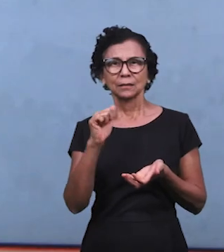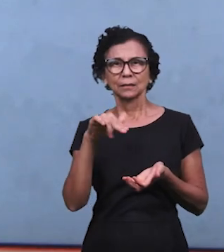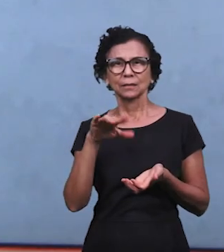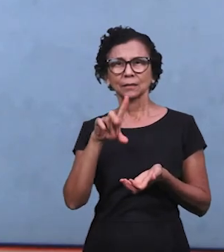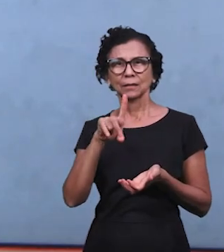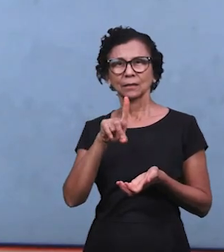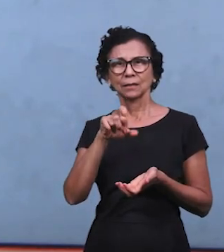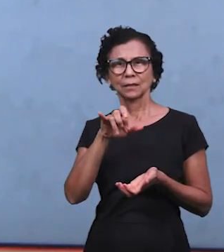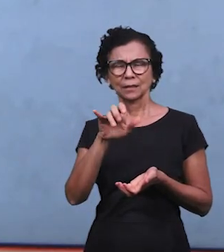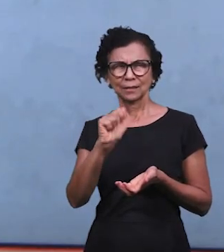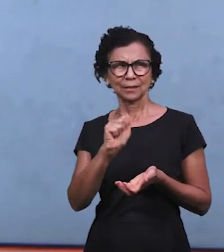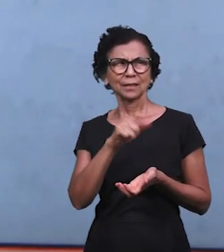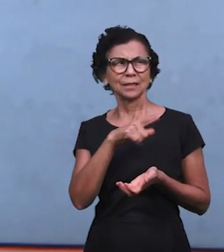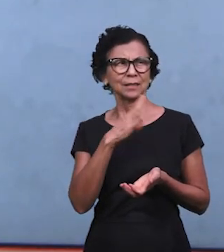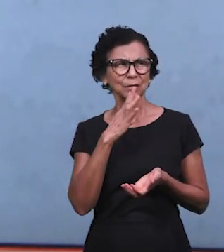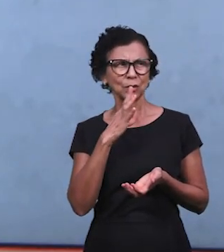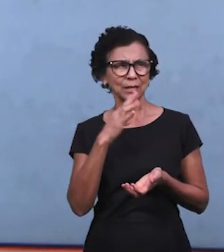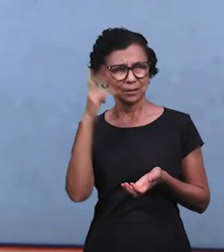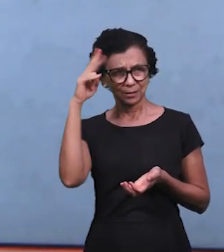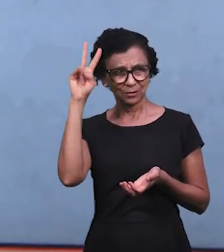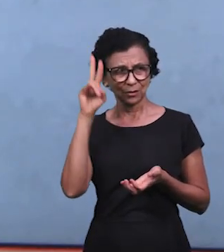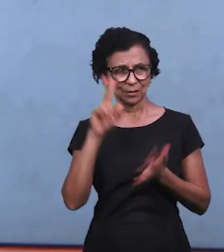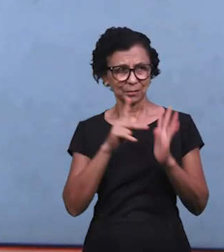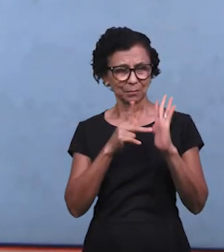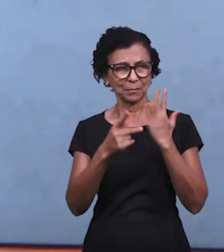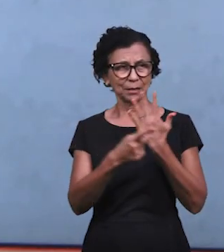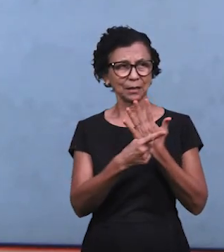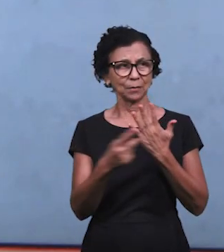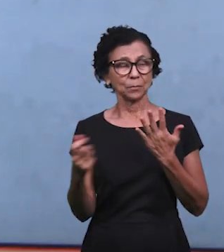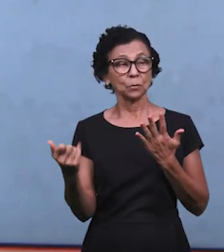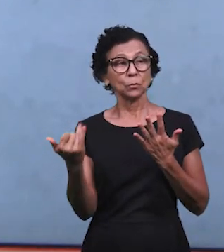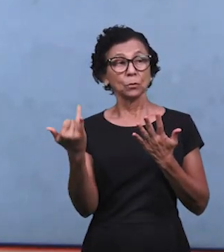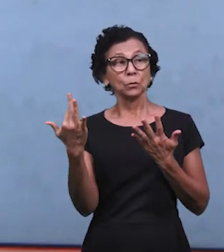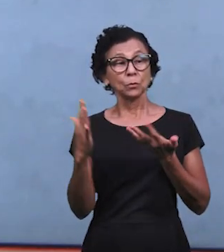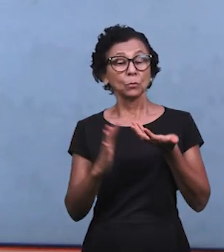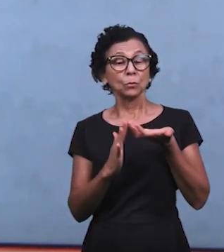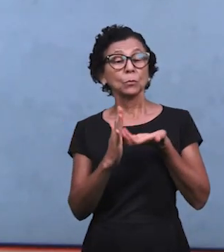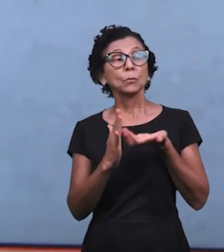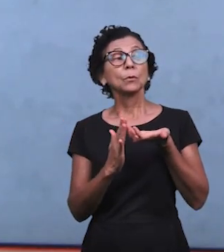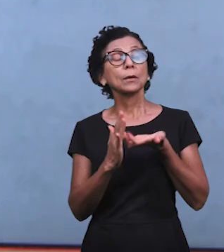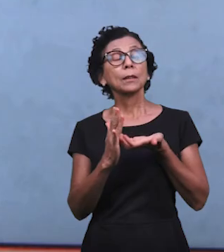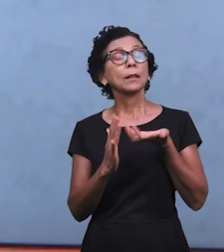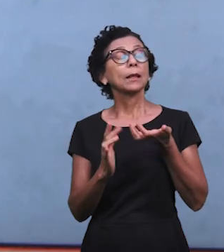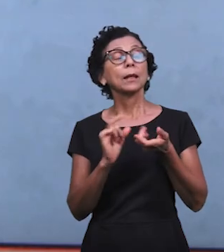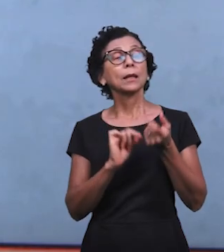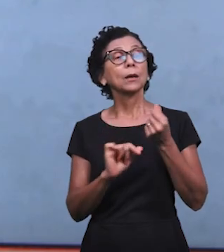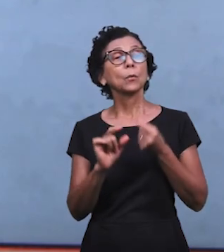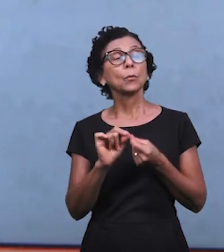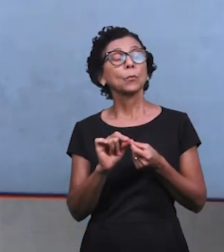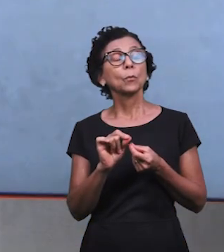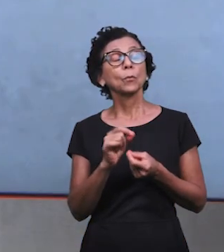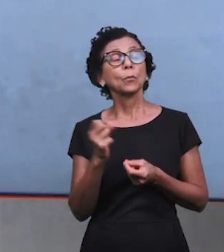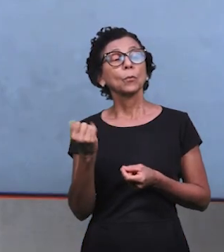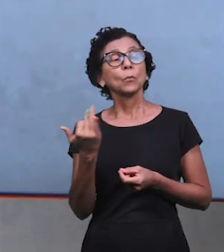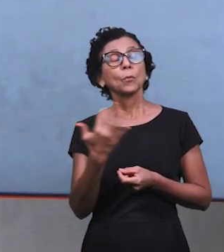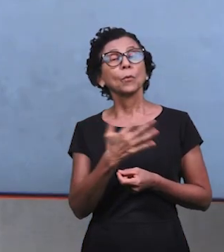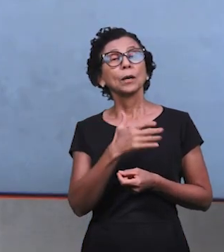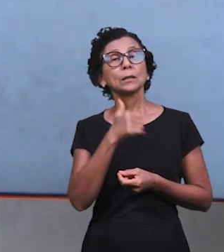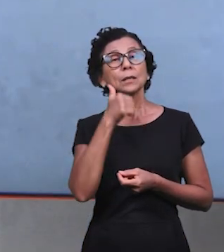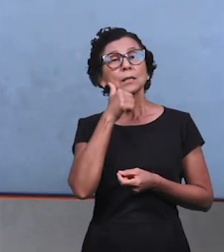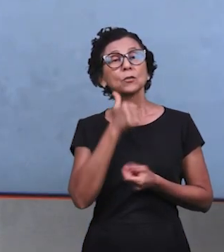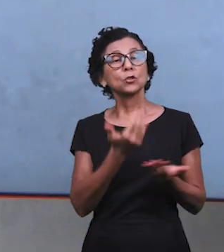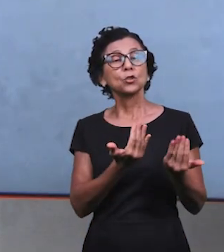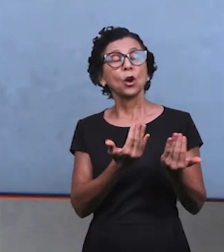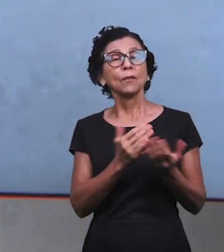parábola, não já? Você lembra quantas candeias tinha ali? Como é que era a história daquela parábola? Quantas virgens eram? Eram 10